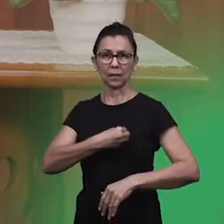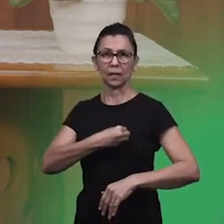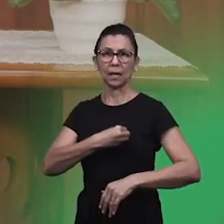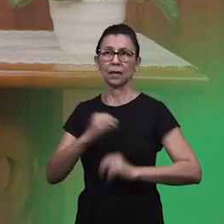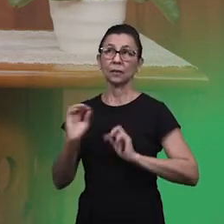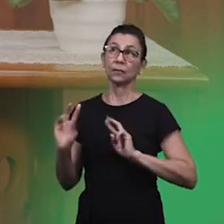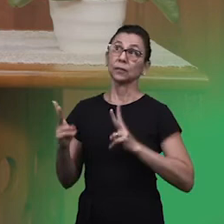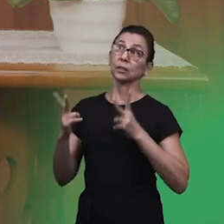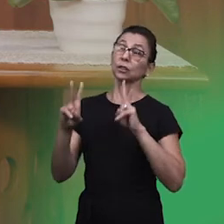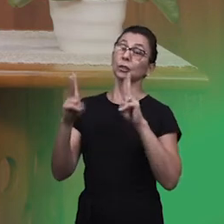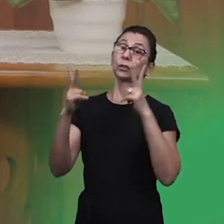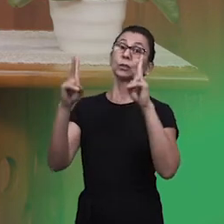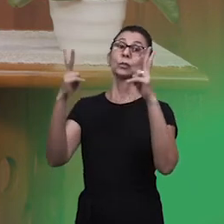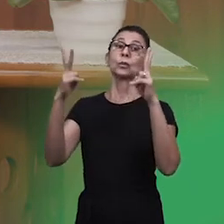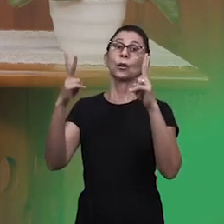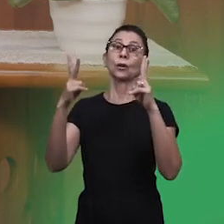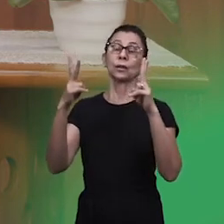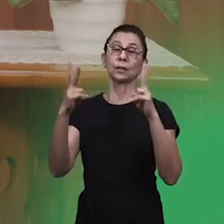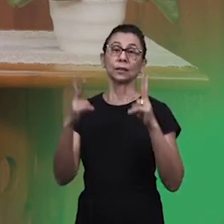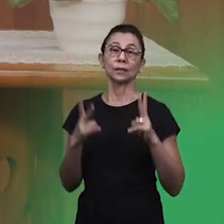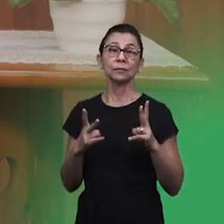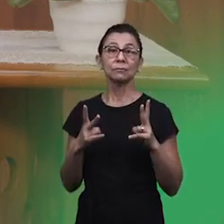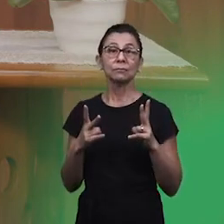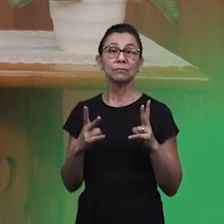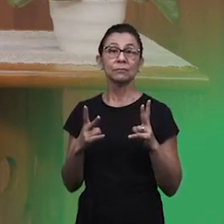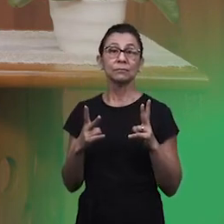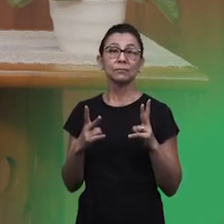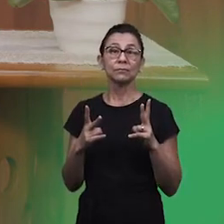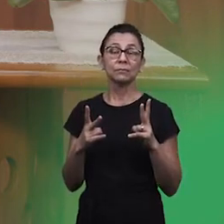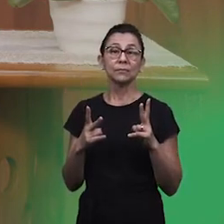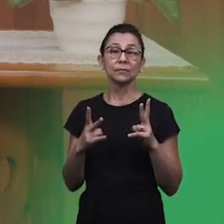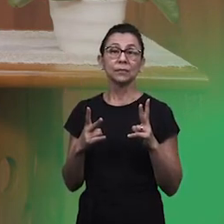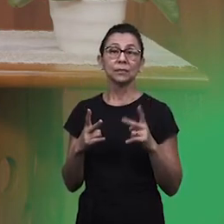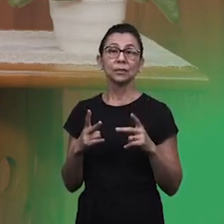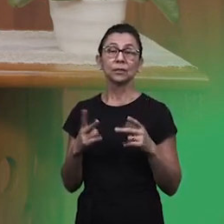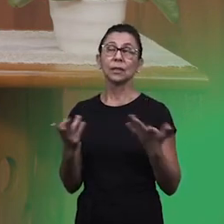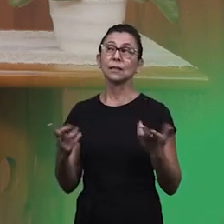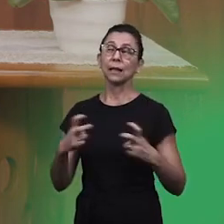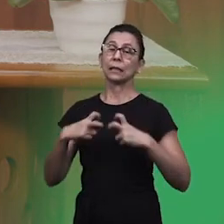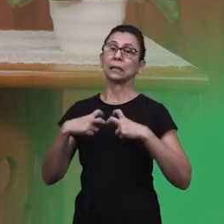vitória. E um brado de vitória que não simplesmente damos